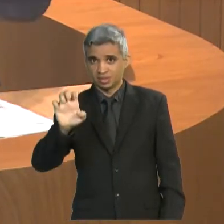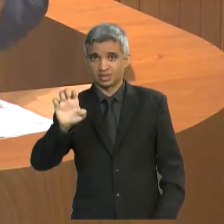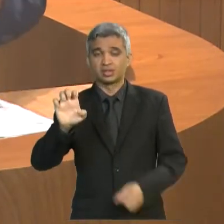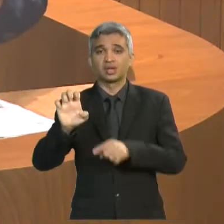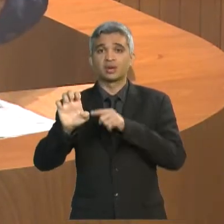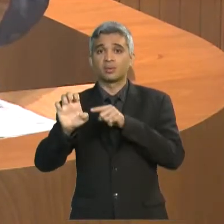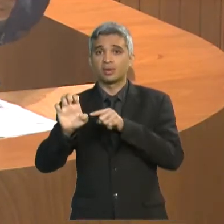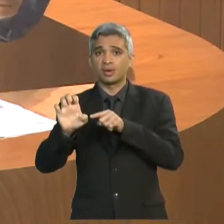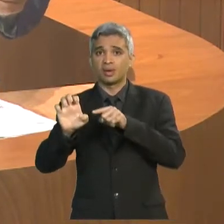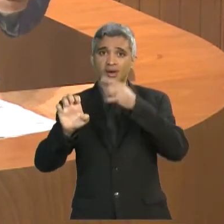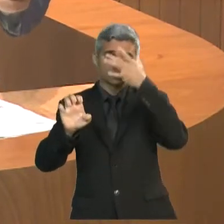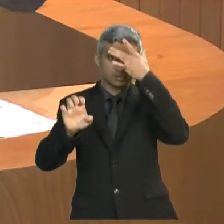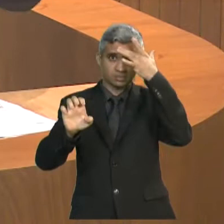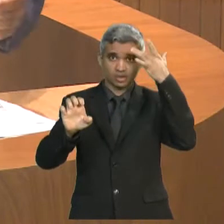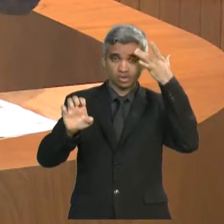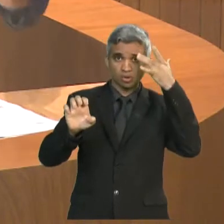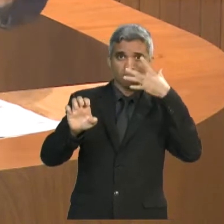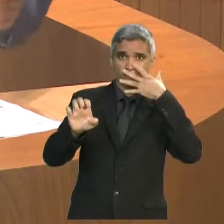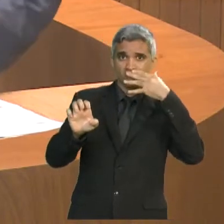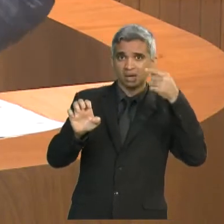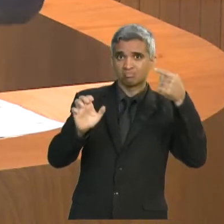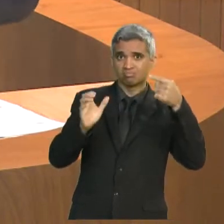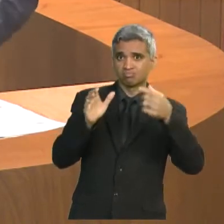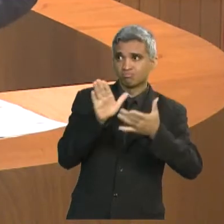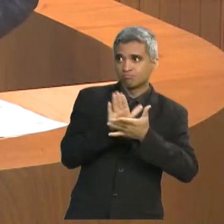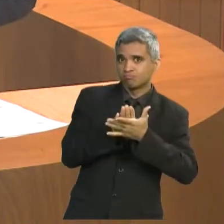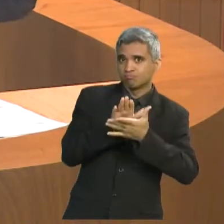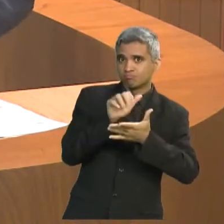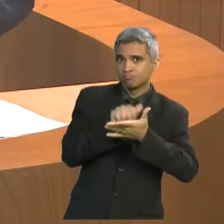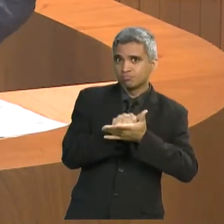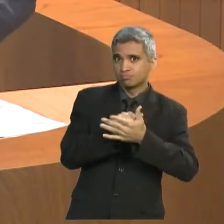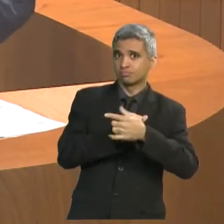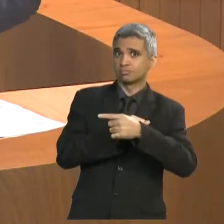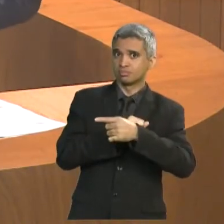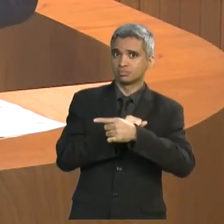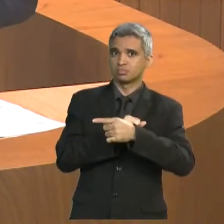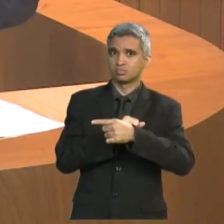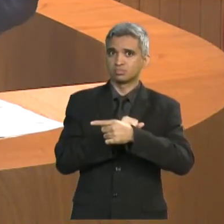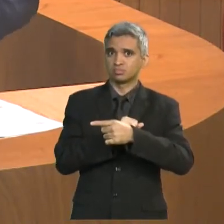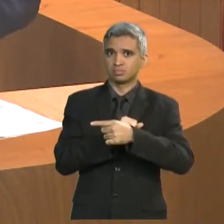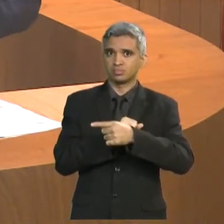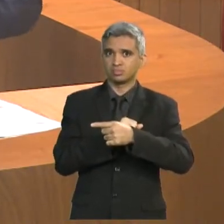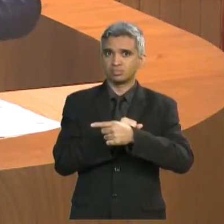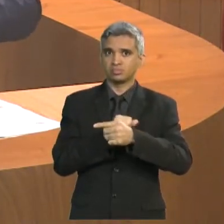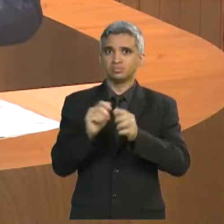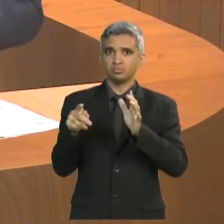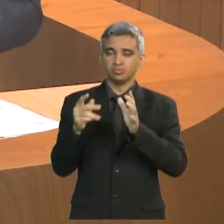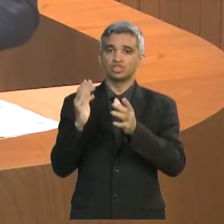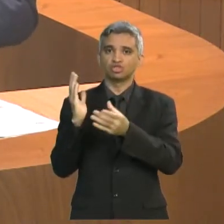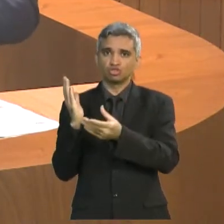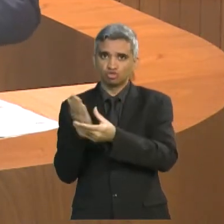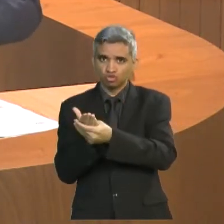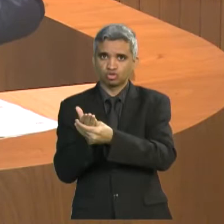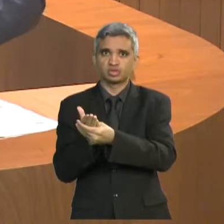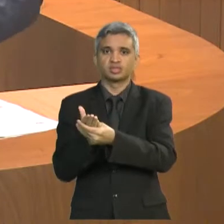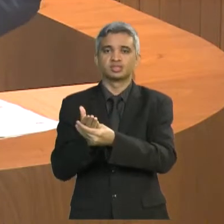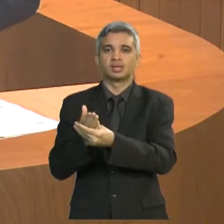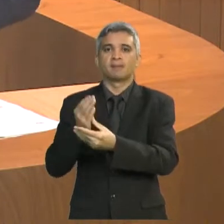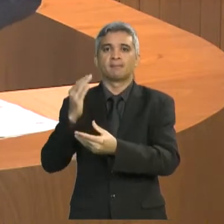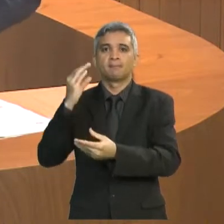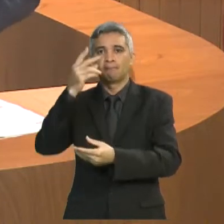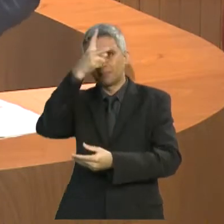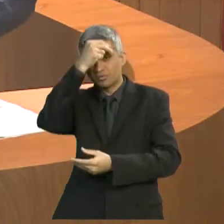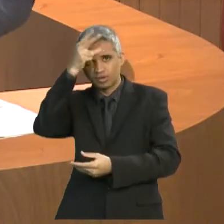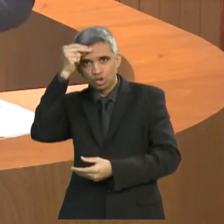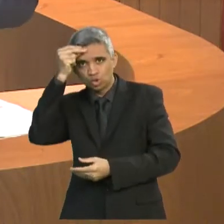e ao sairmos do Imaginário da cidade Vereador nós protocolamos ofício na prefeitura na cama Municipal da polícia